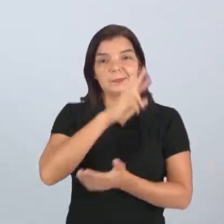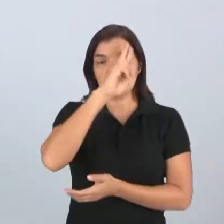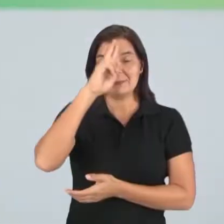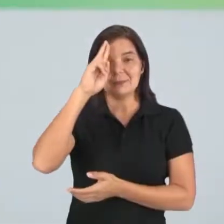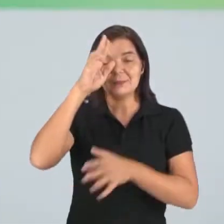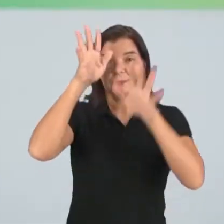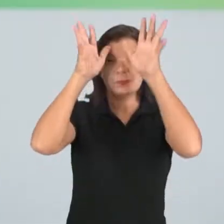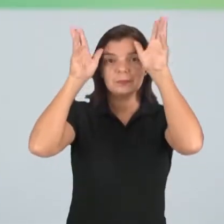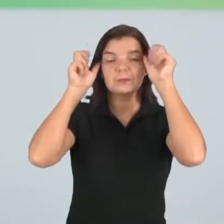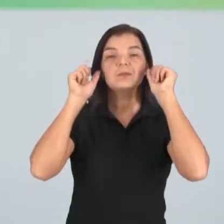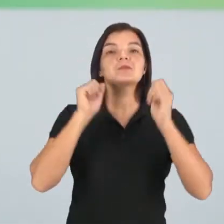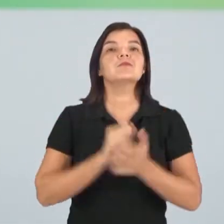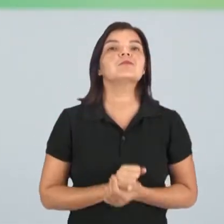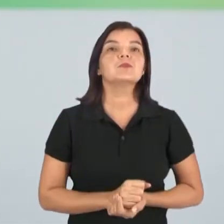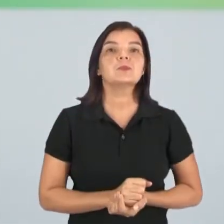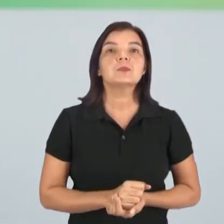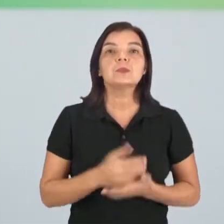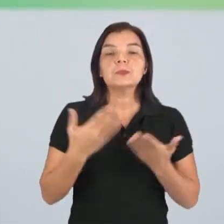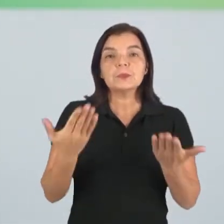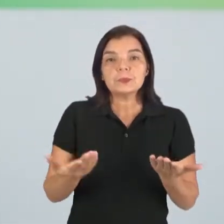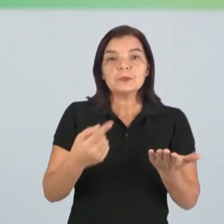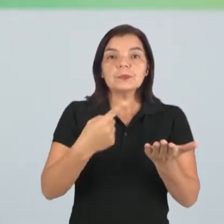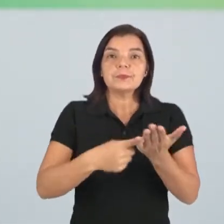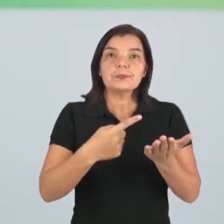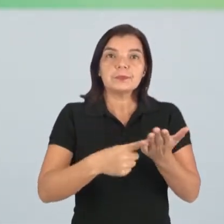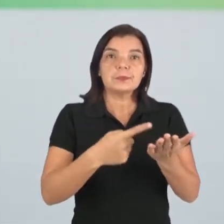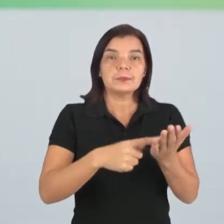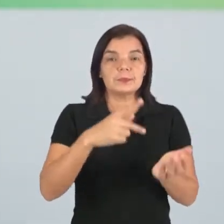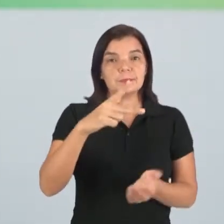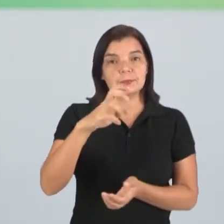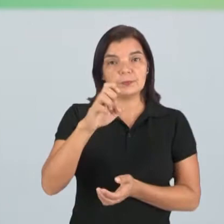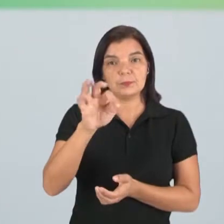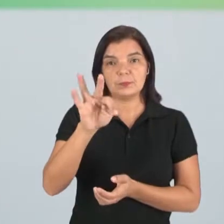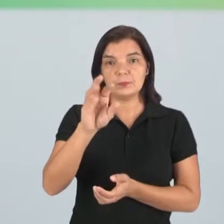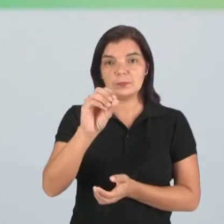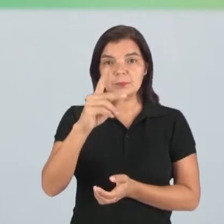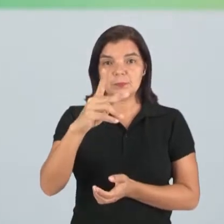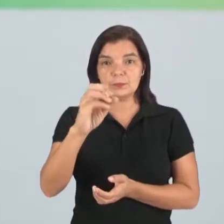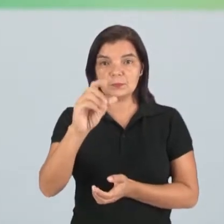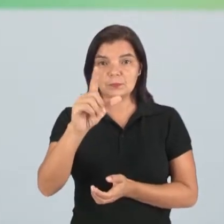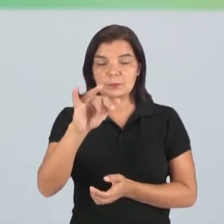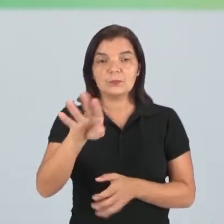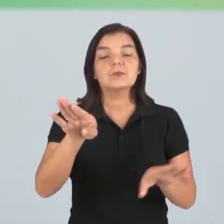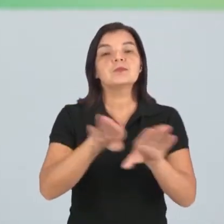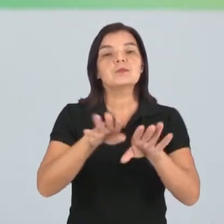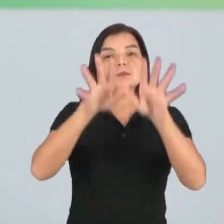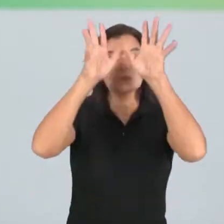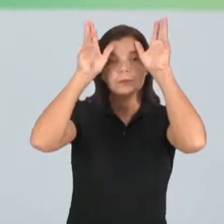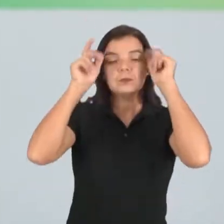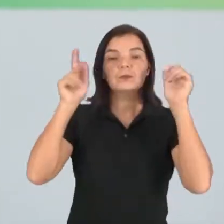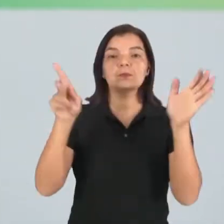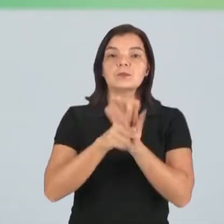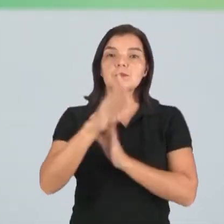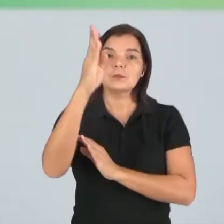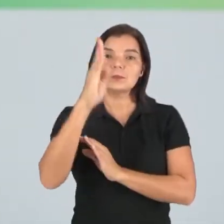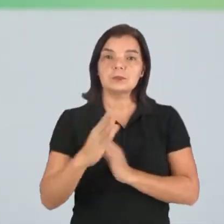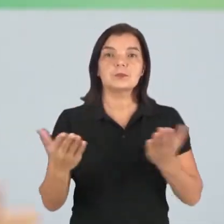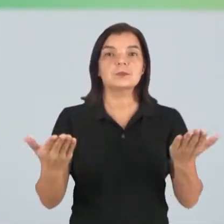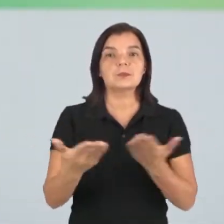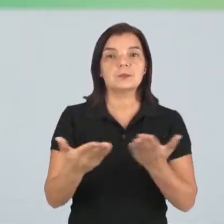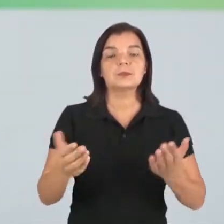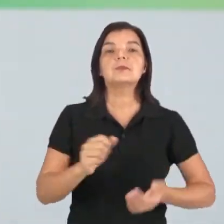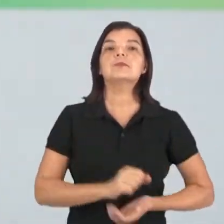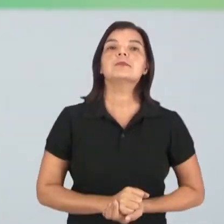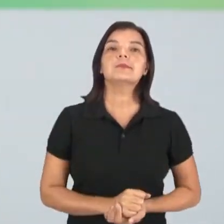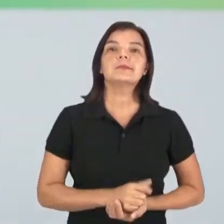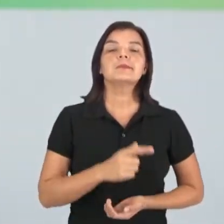Acre. Então, o Tratado de Petrópolis, gente, vai garantir a anexação do Acre ao território brasileiro, né?